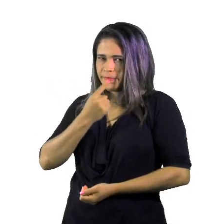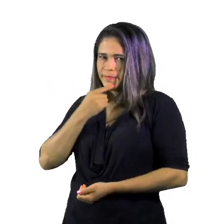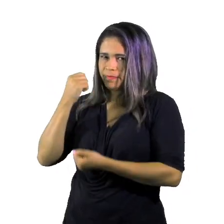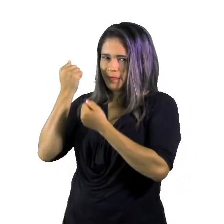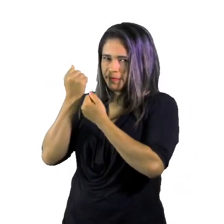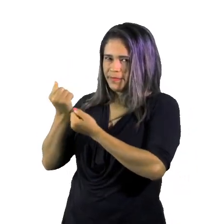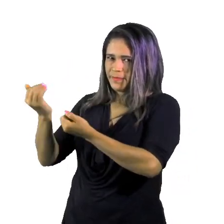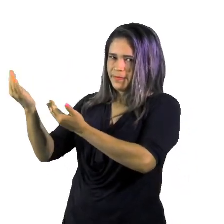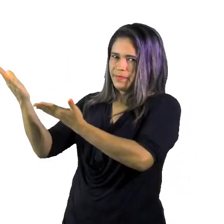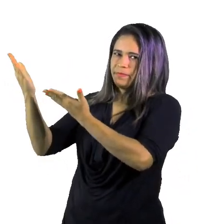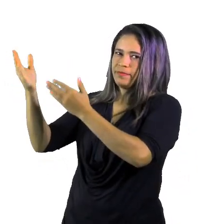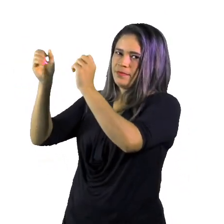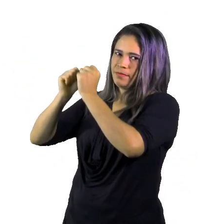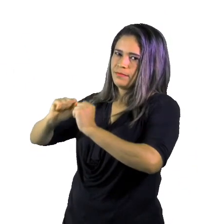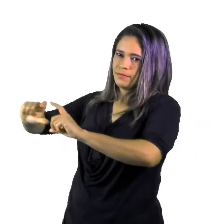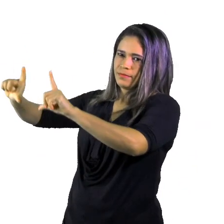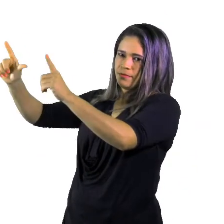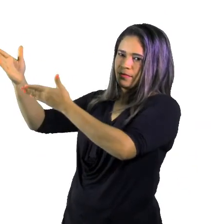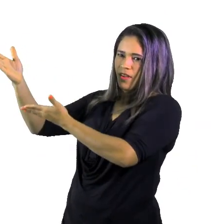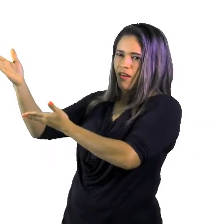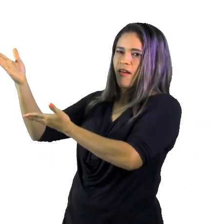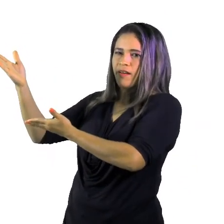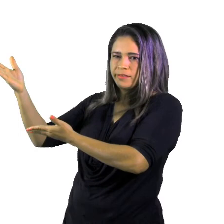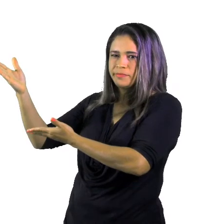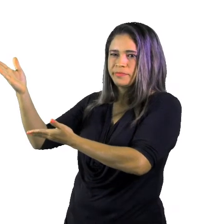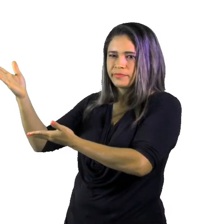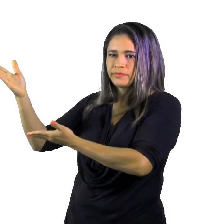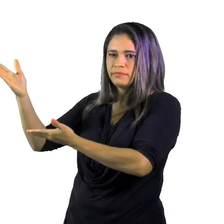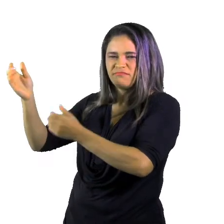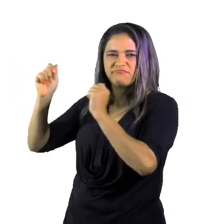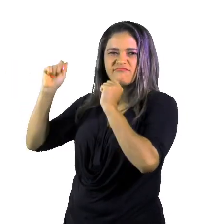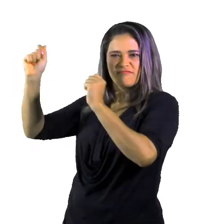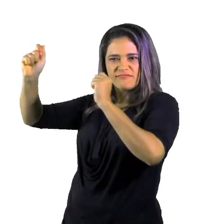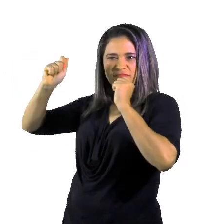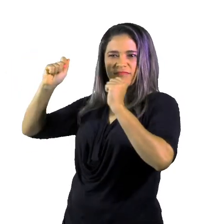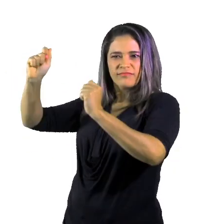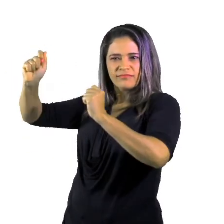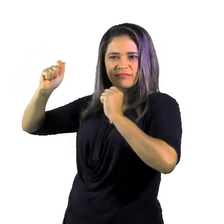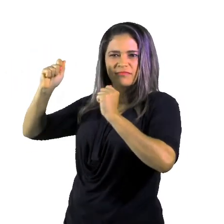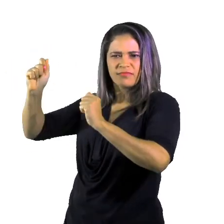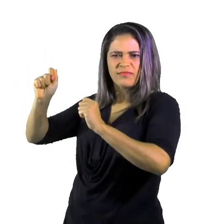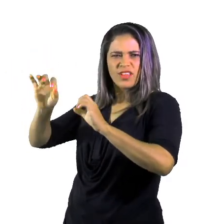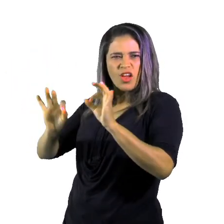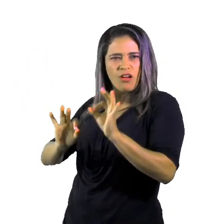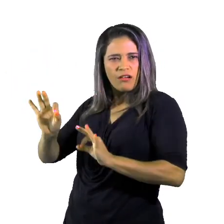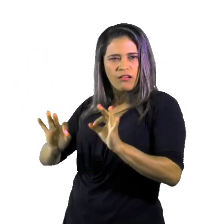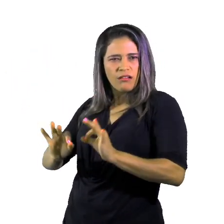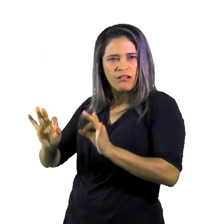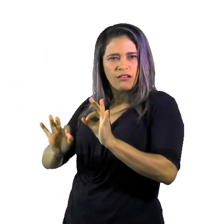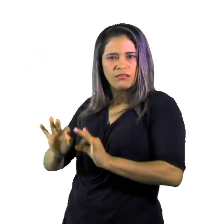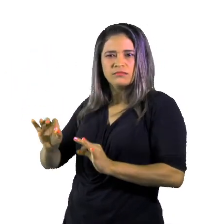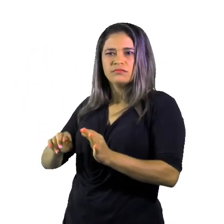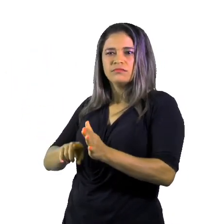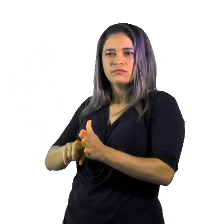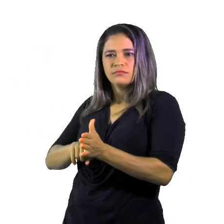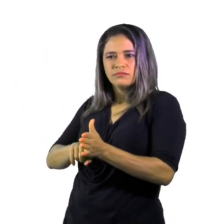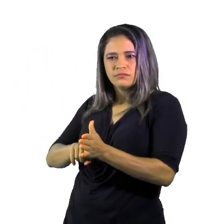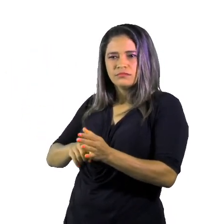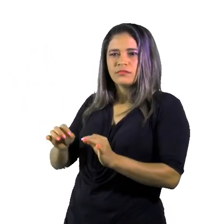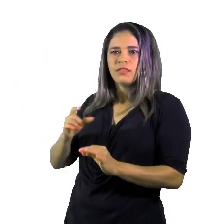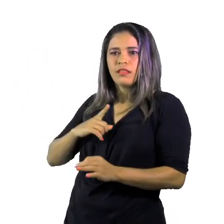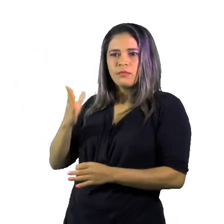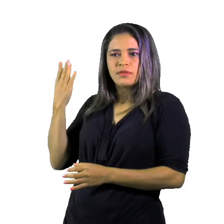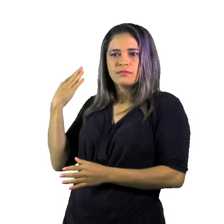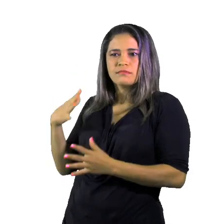Então essa imagem, ela retrata bem essas organizações, essas manifestações, que foi a greve